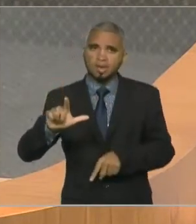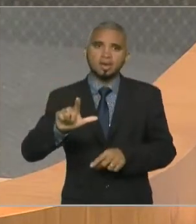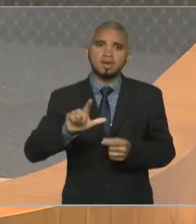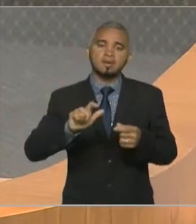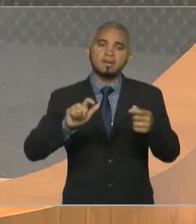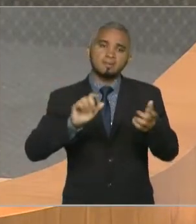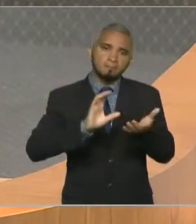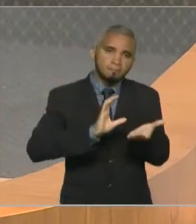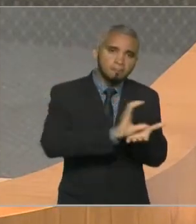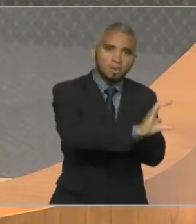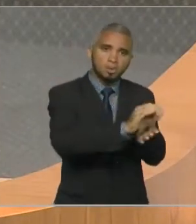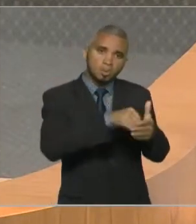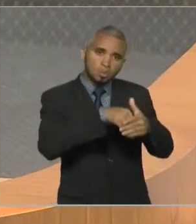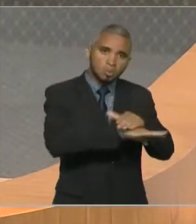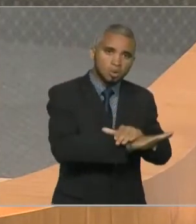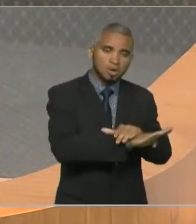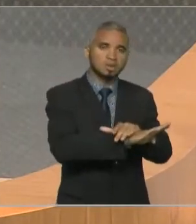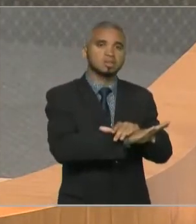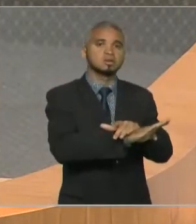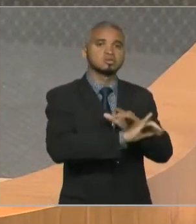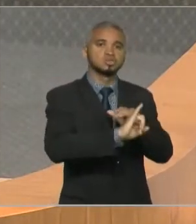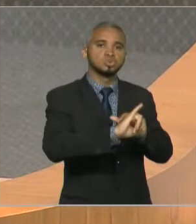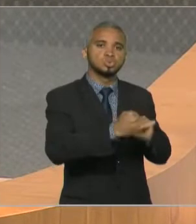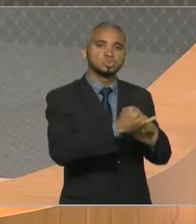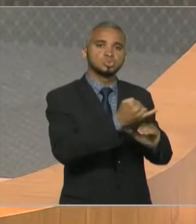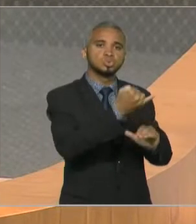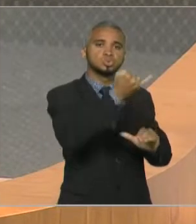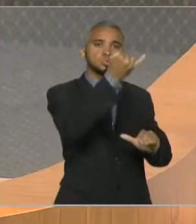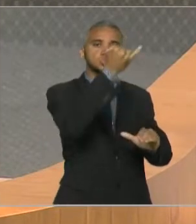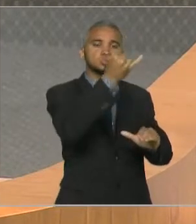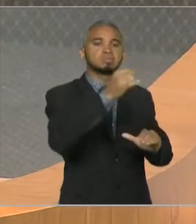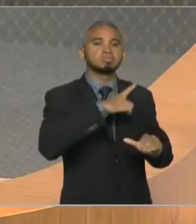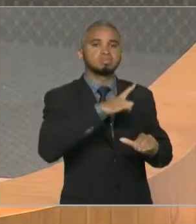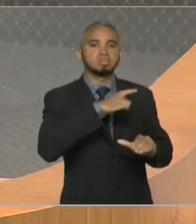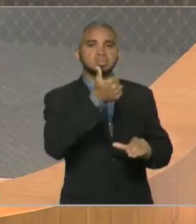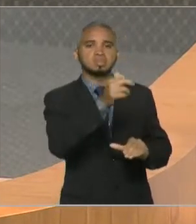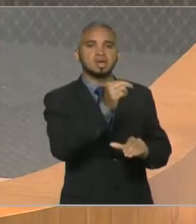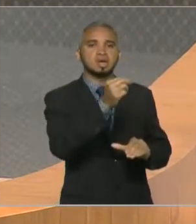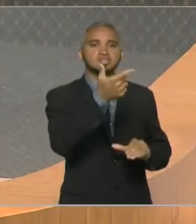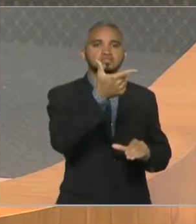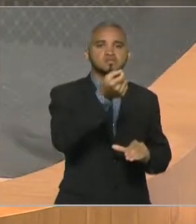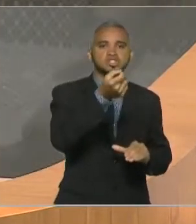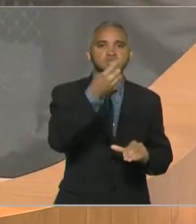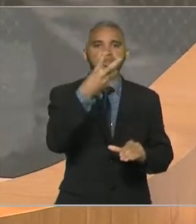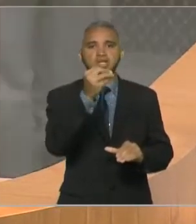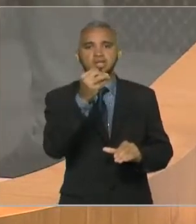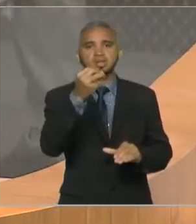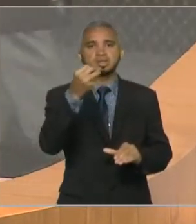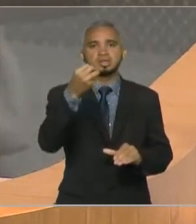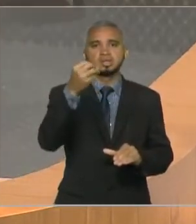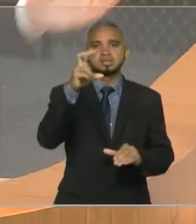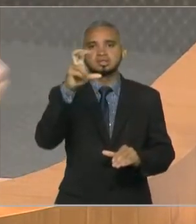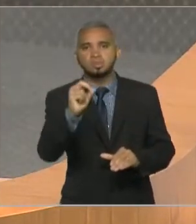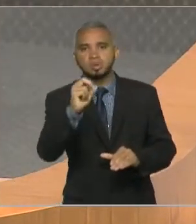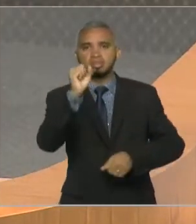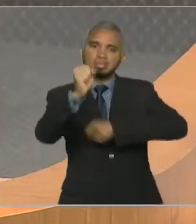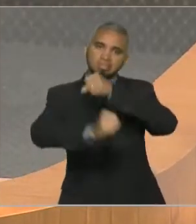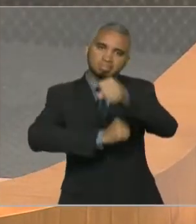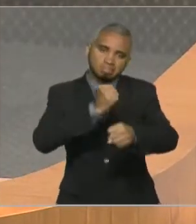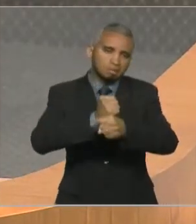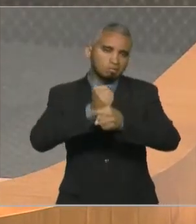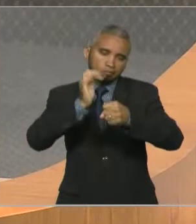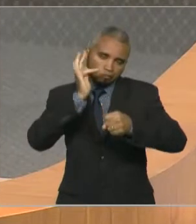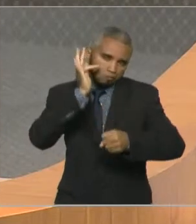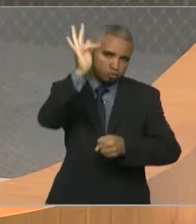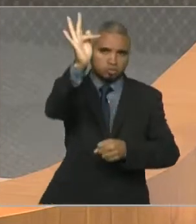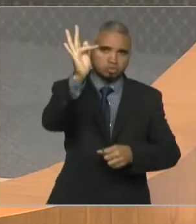for o caso, para que haja o pagamento dos próximos 10, 20, 30, 50 e 100 anos. E o que foi que o governador do Estado